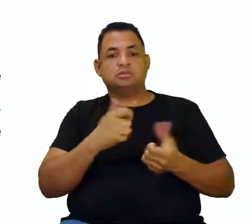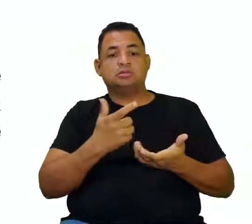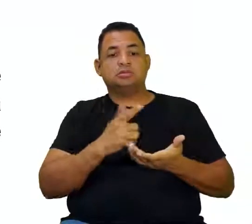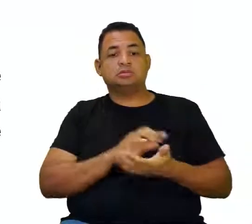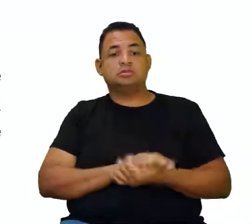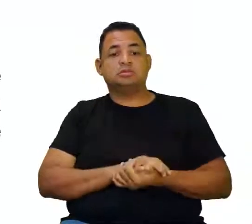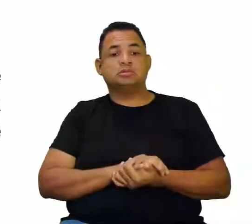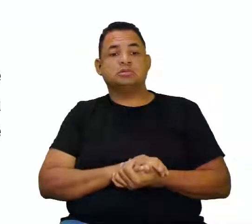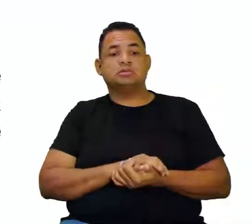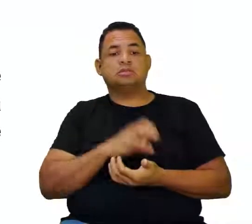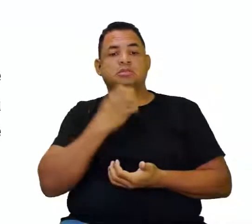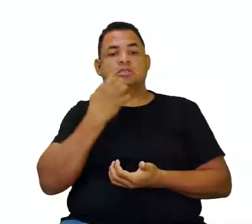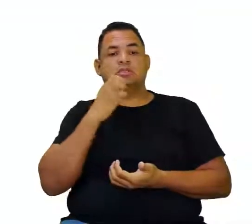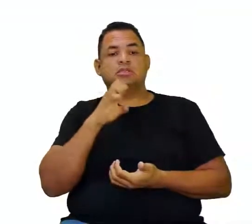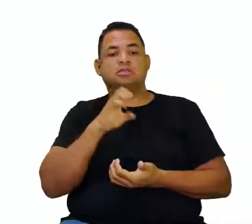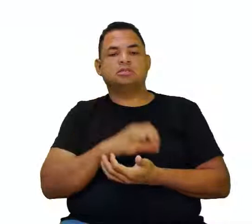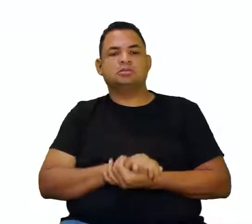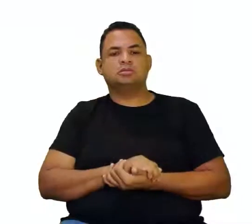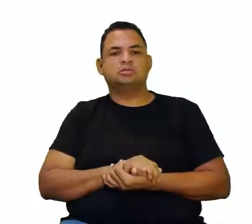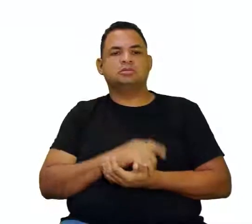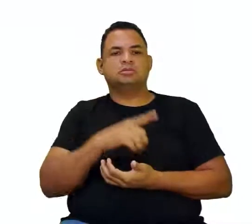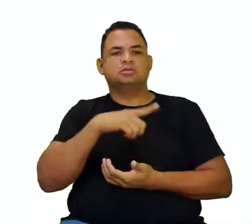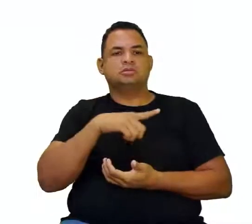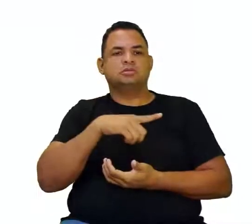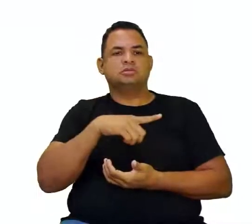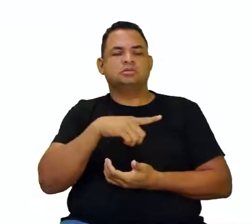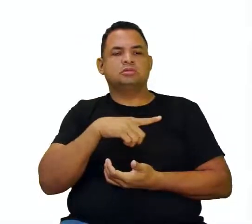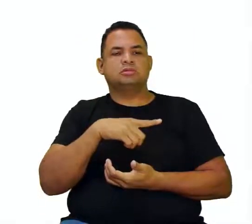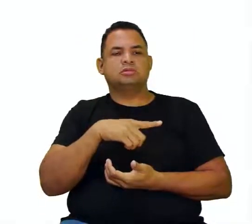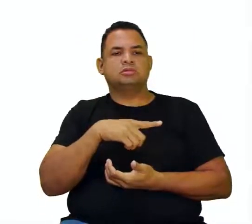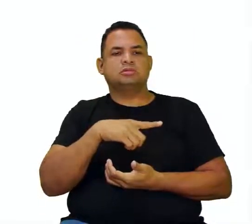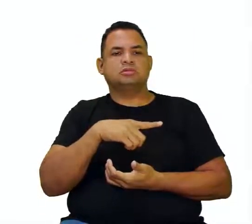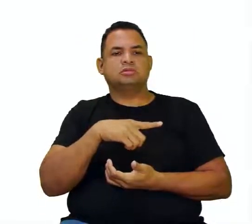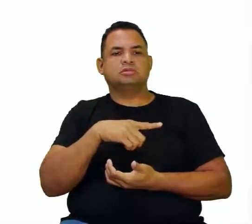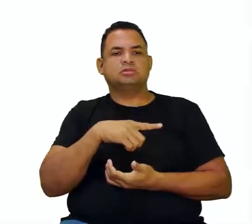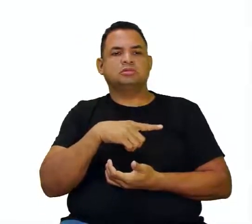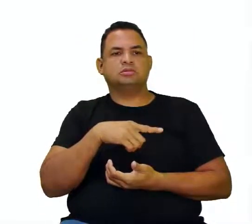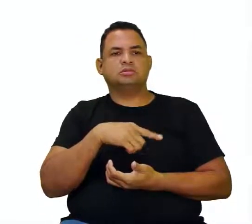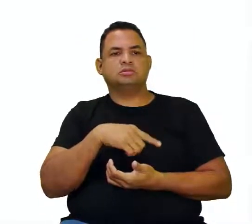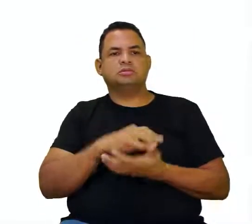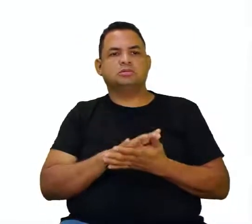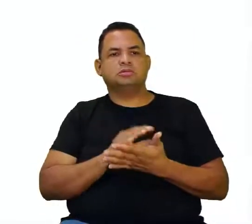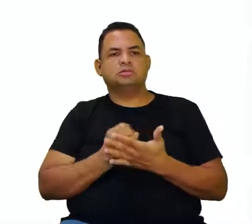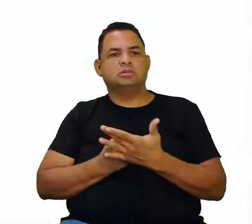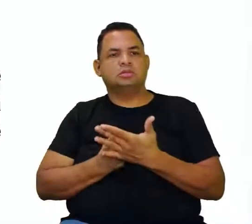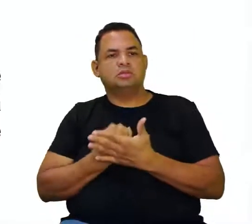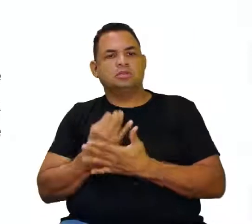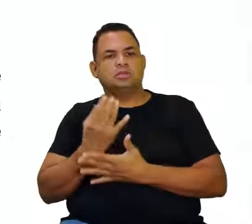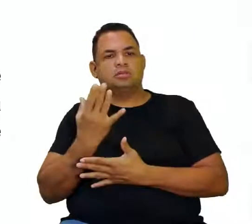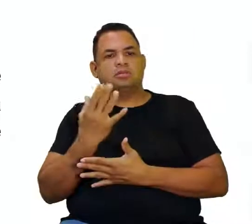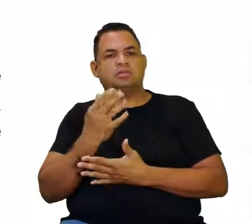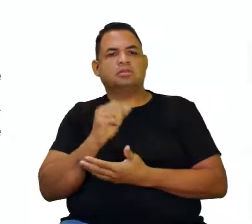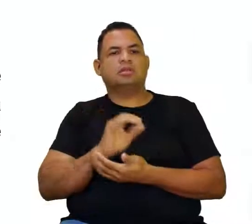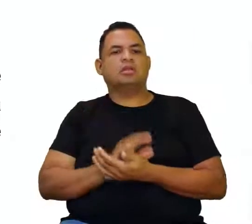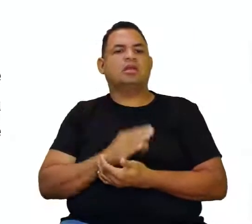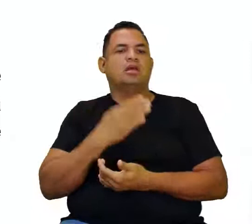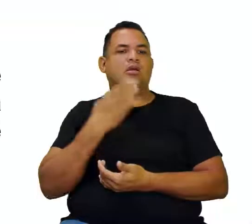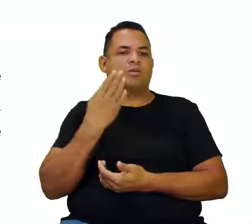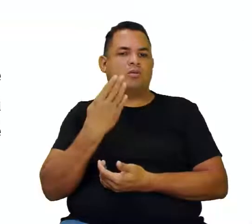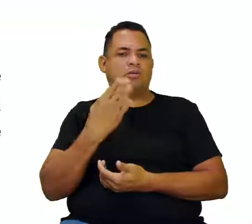quantidade de energia que... Aí tem as alternativas. Foi liberada na etapa 4? Vamos lá ver a etapa